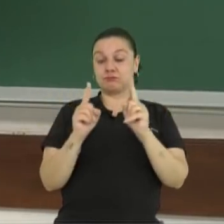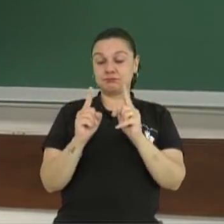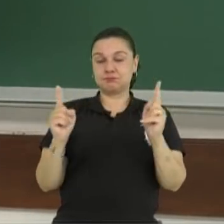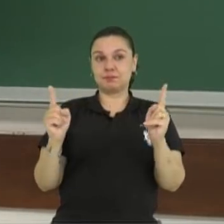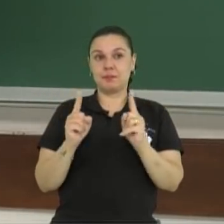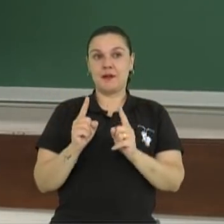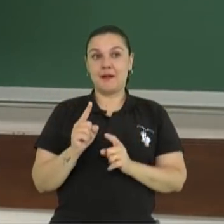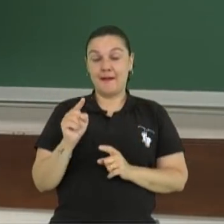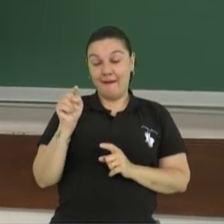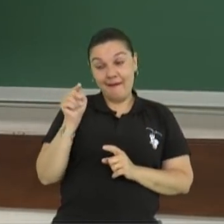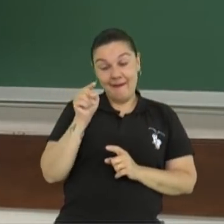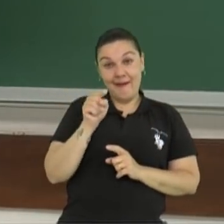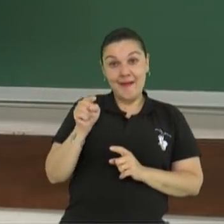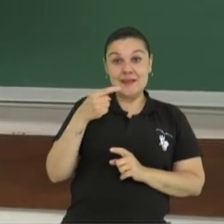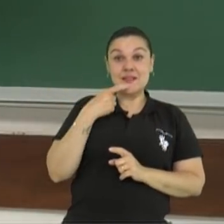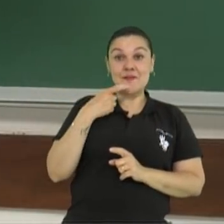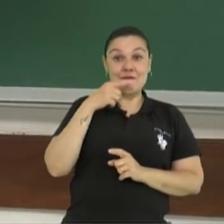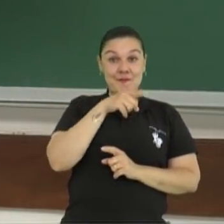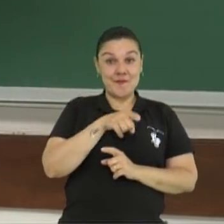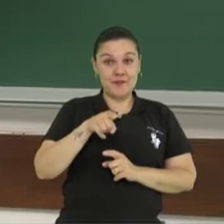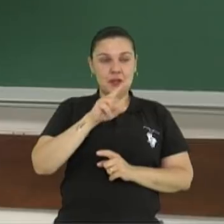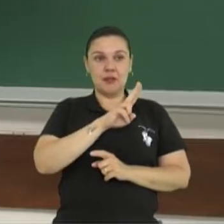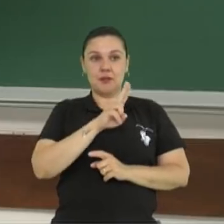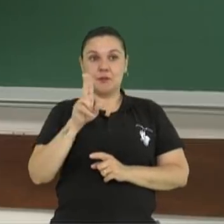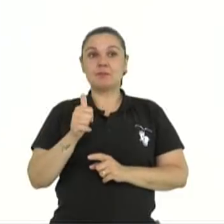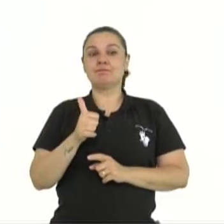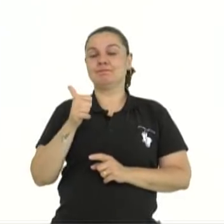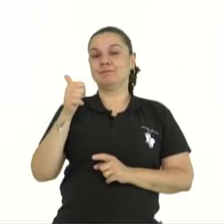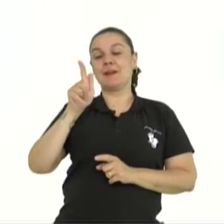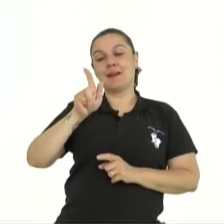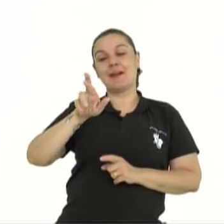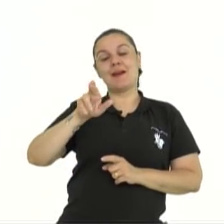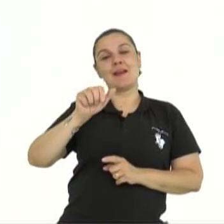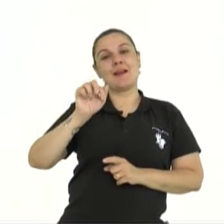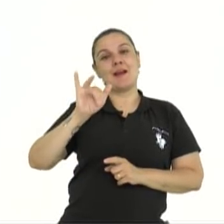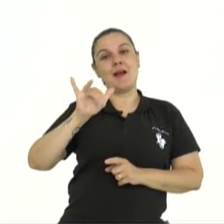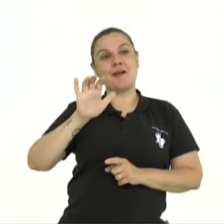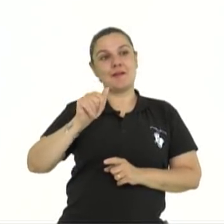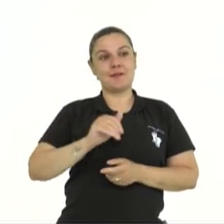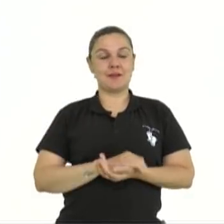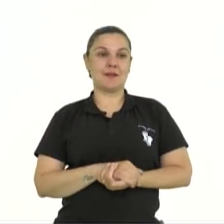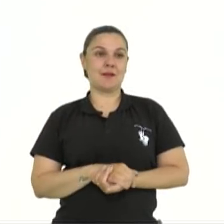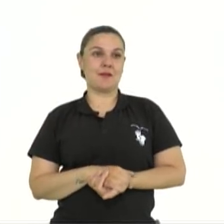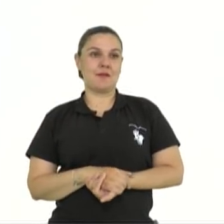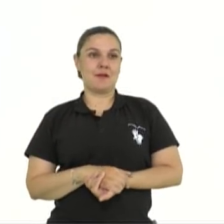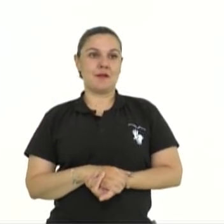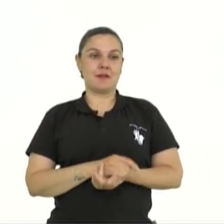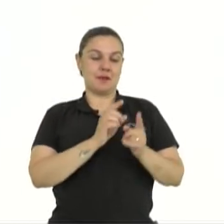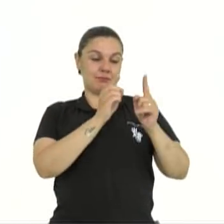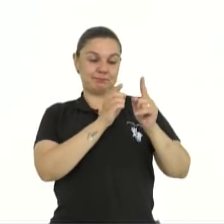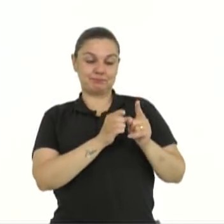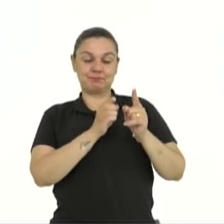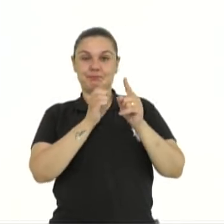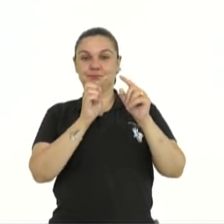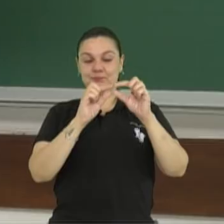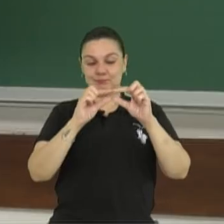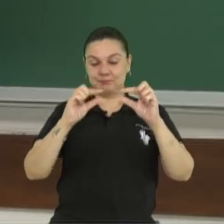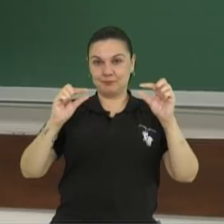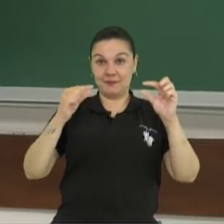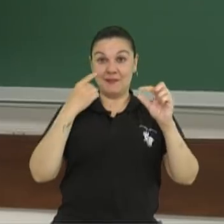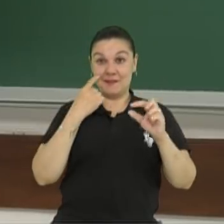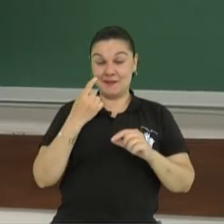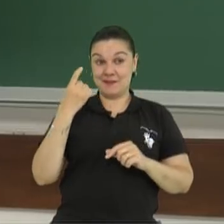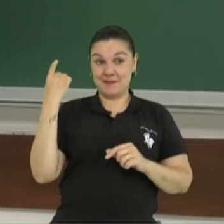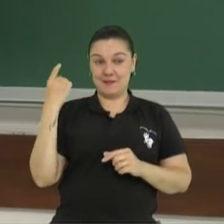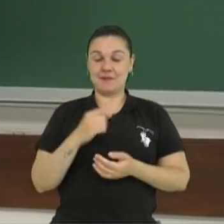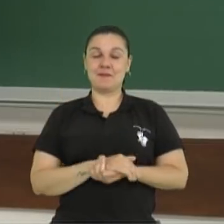escala? Então, essa escala aqui é uma escala gráfica, né? Porque ela está em